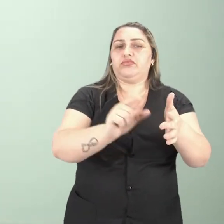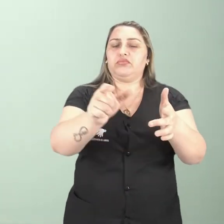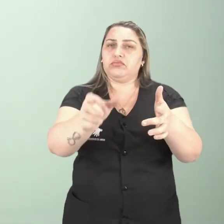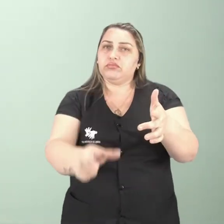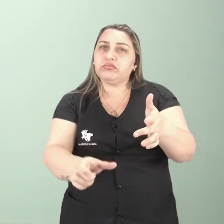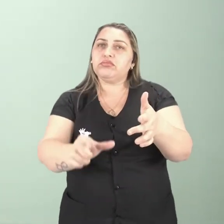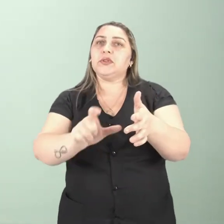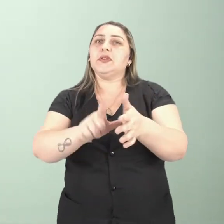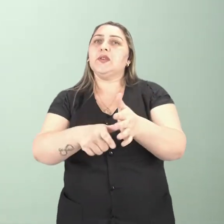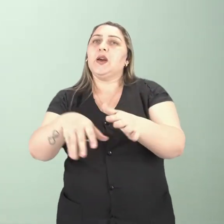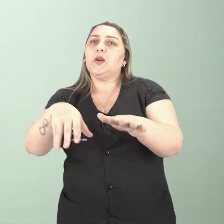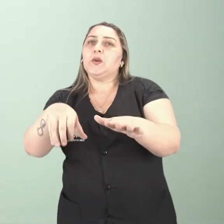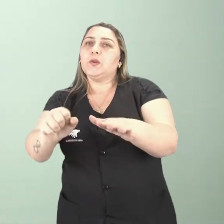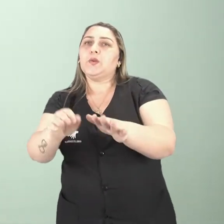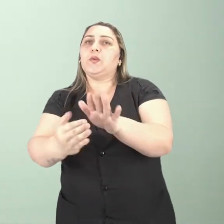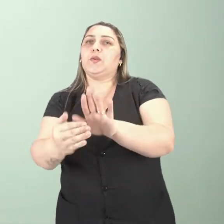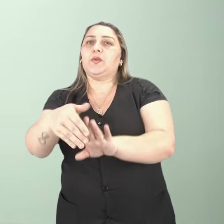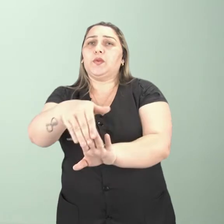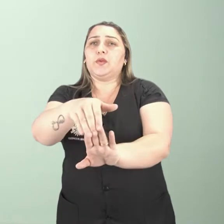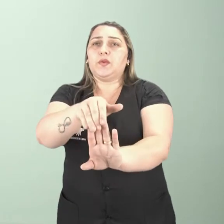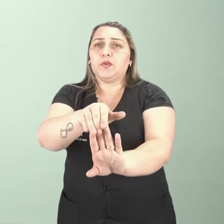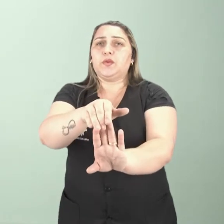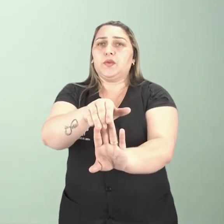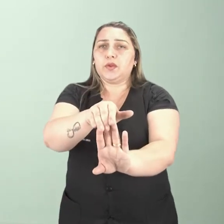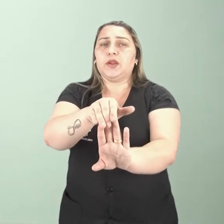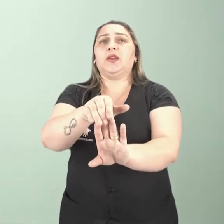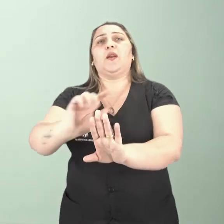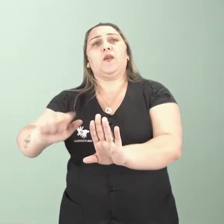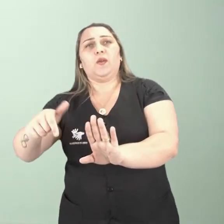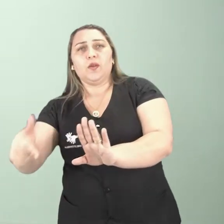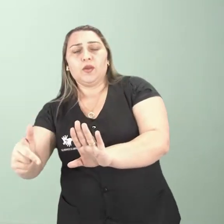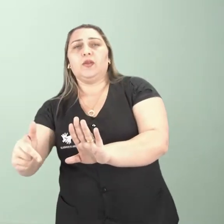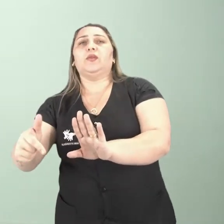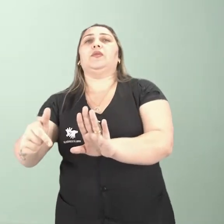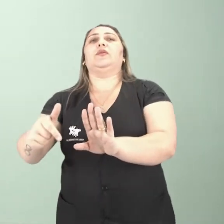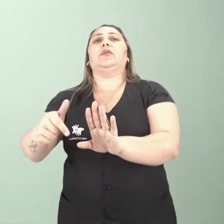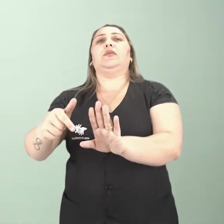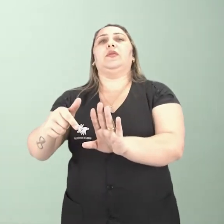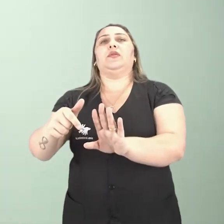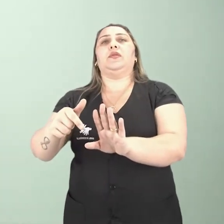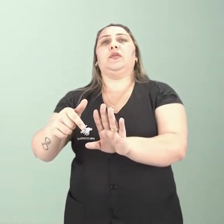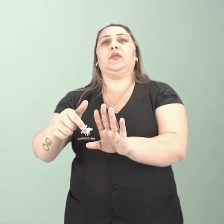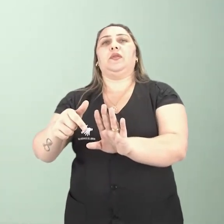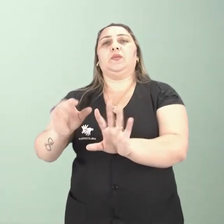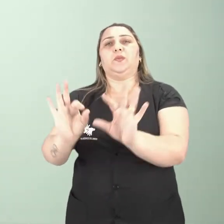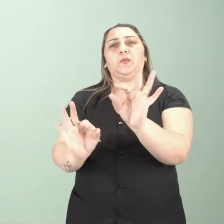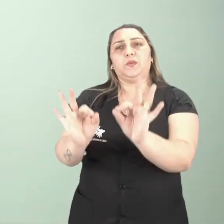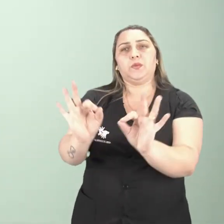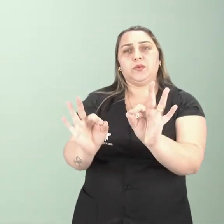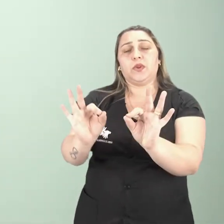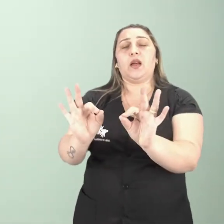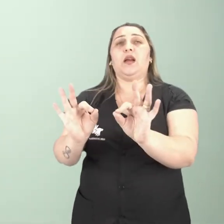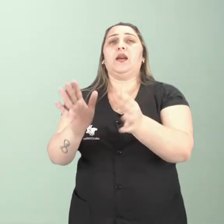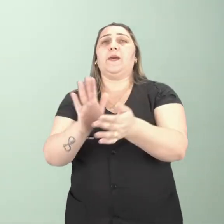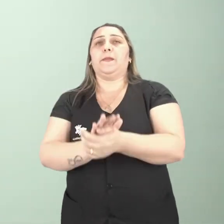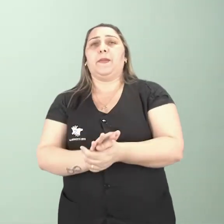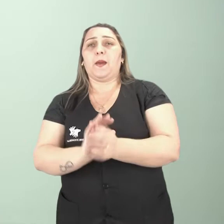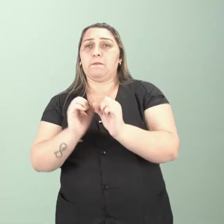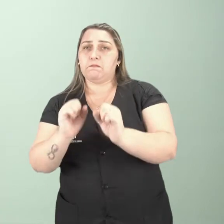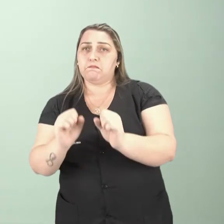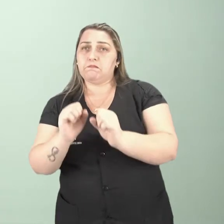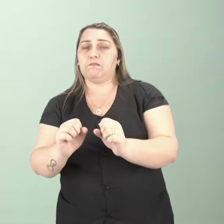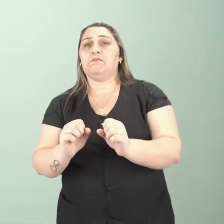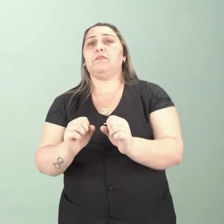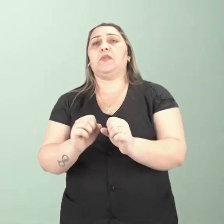moto. Então, um sabe fazer apenas uma das peças, outro só sabe montar. Então, nesse caso, ele pode